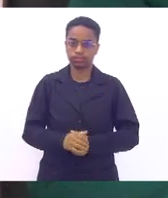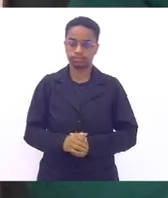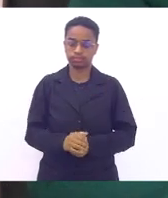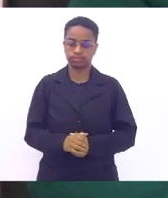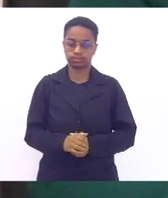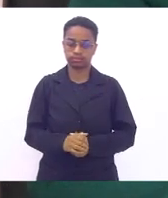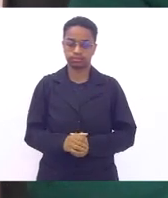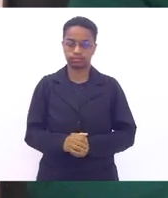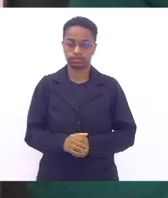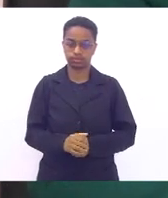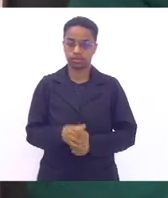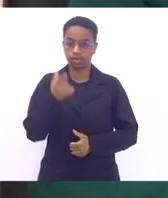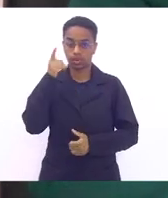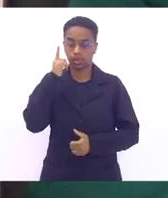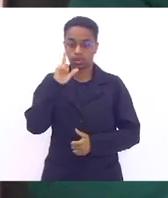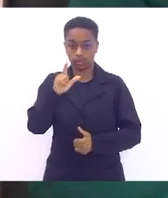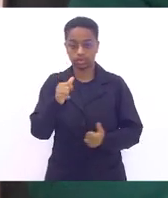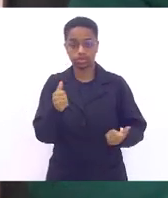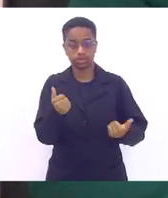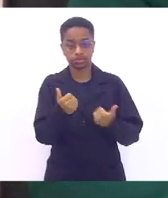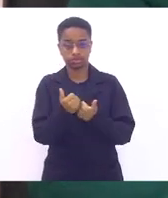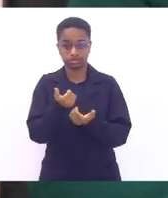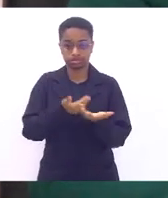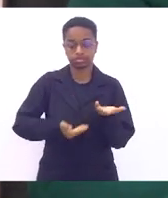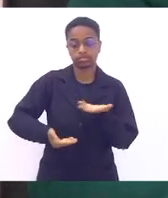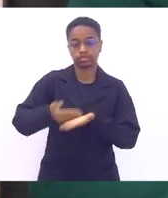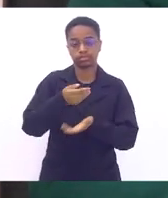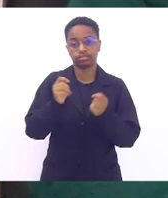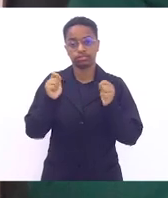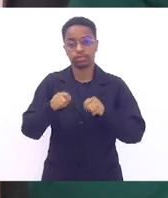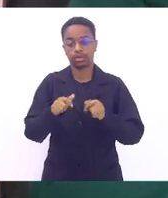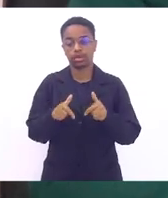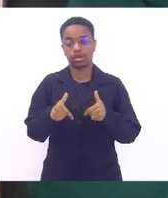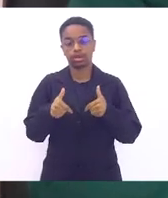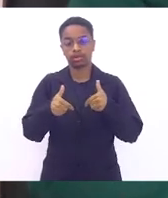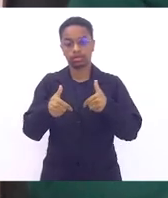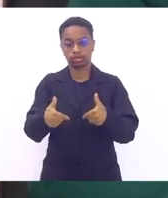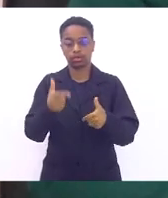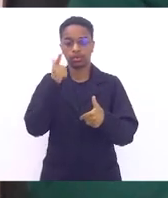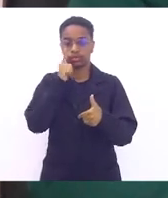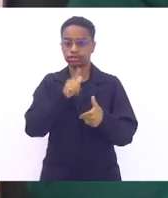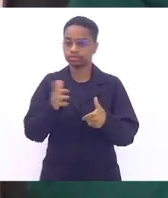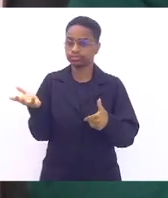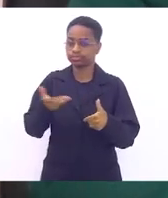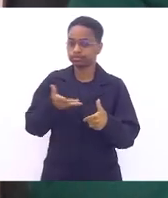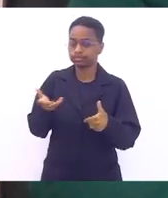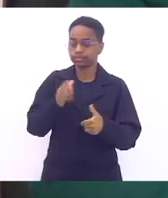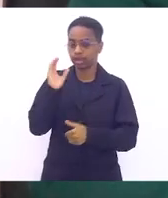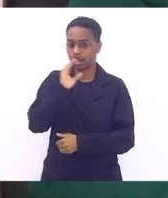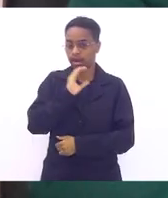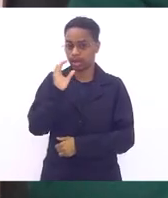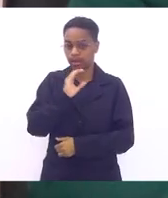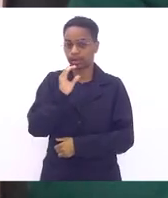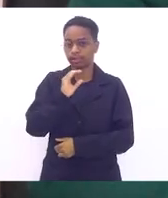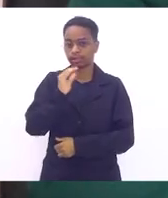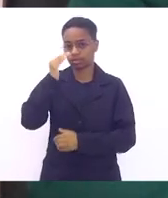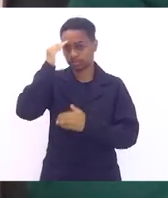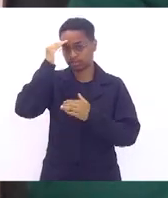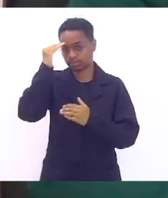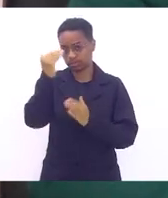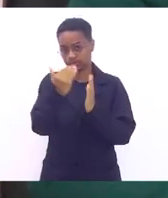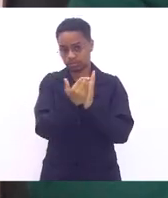tecnicamente subsidiados para que possam tomar atitudes que venham a acelerar o cumprimento das